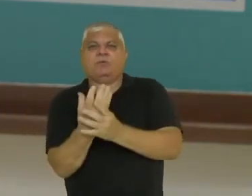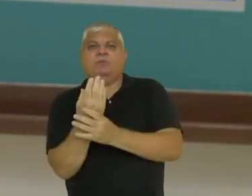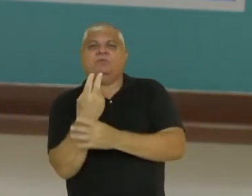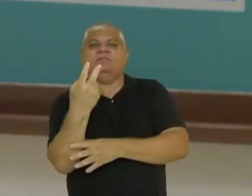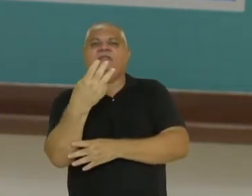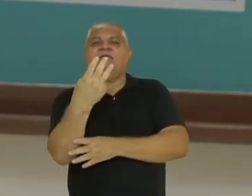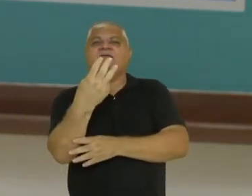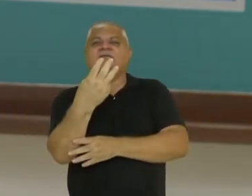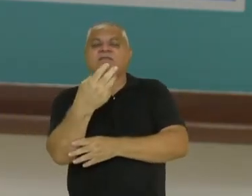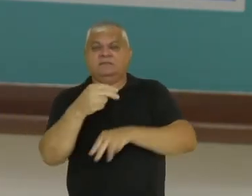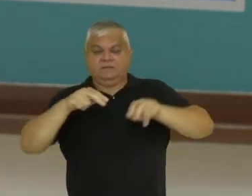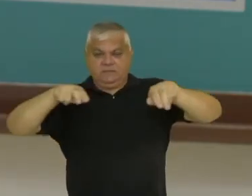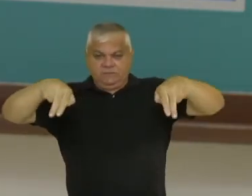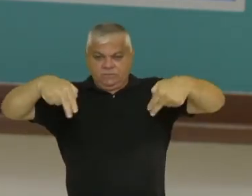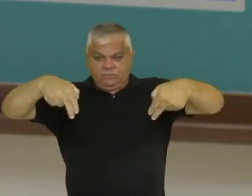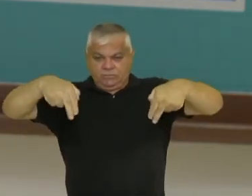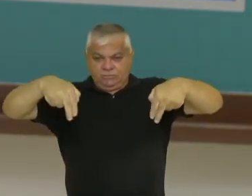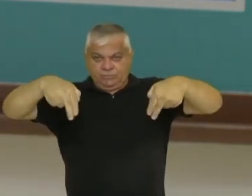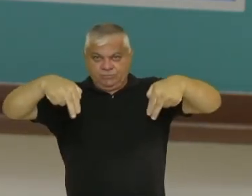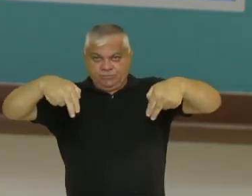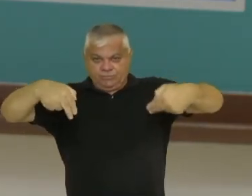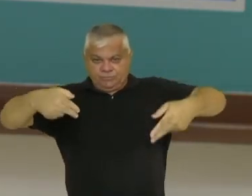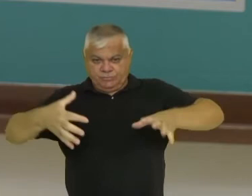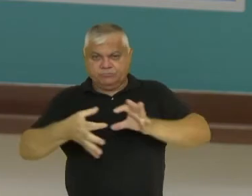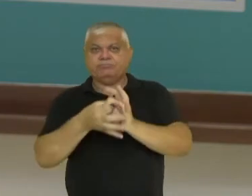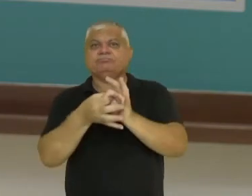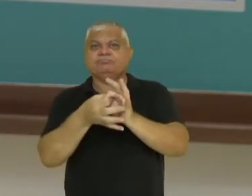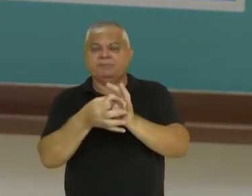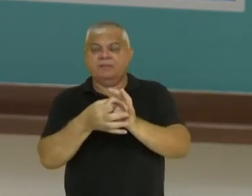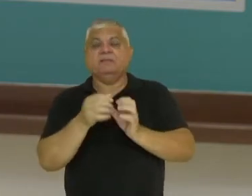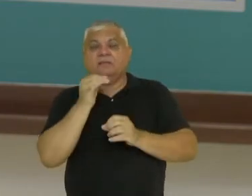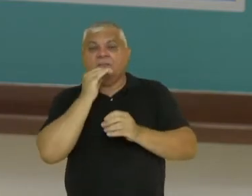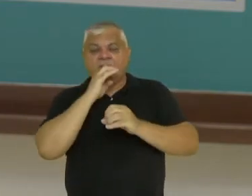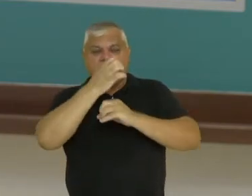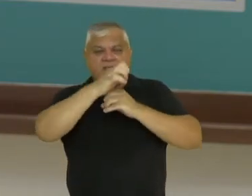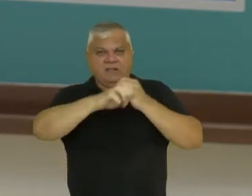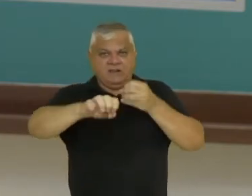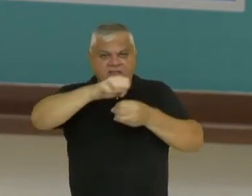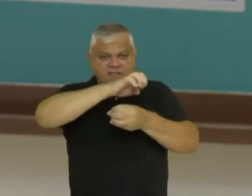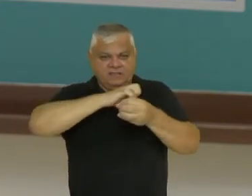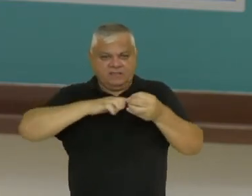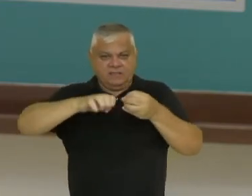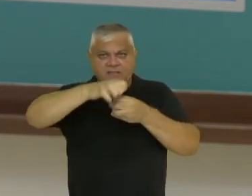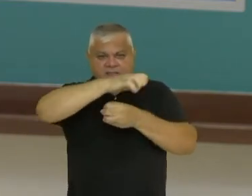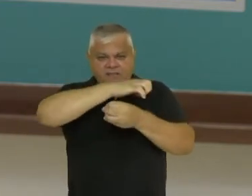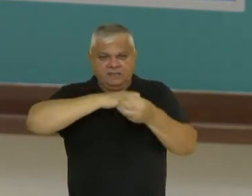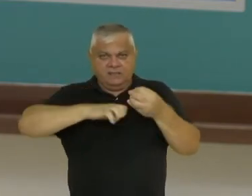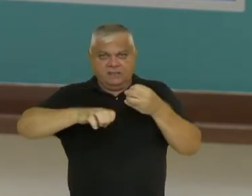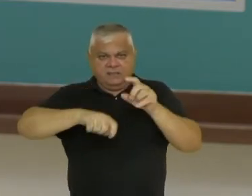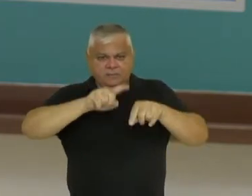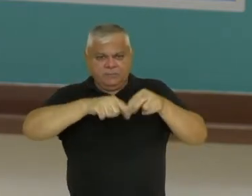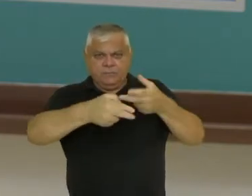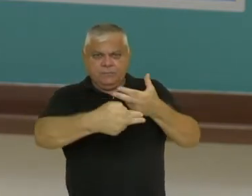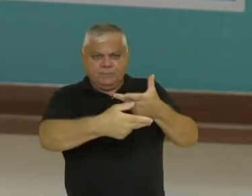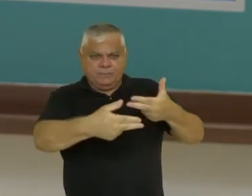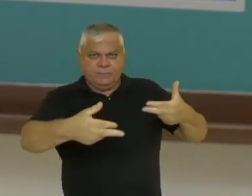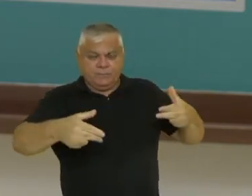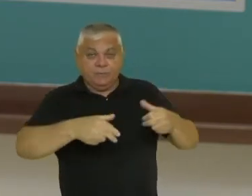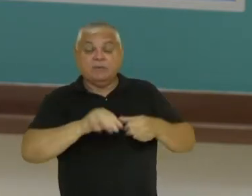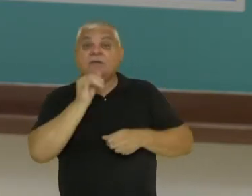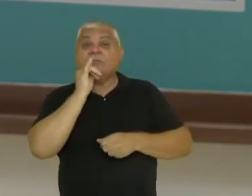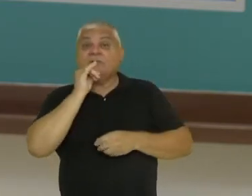reações químicas, que a gente falou antes, que ocorrem lá com os elétrons na eletrosfera, formam substâncias, nas